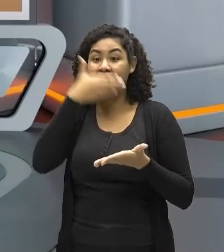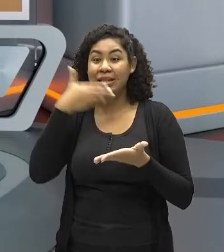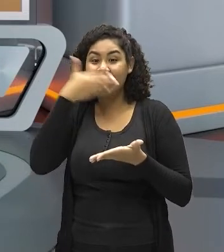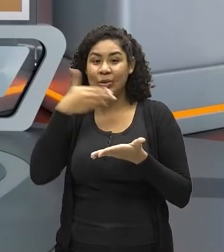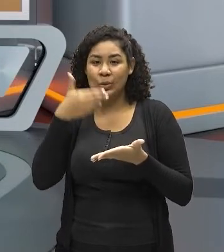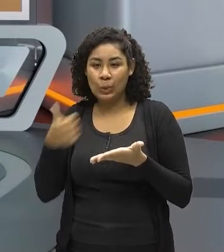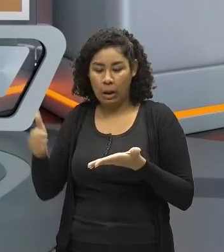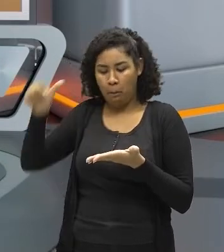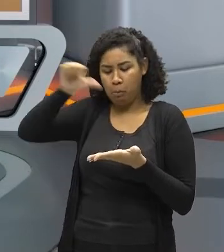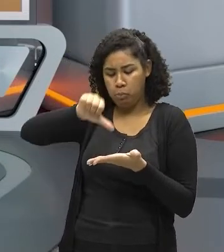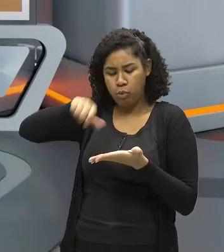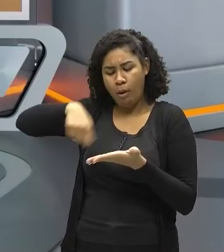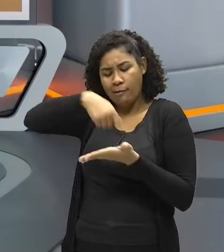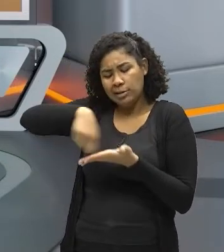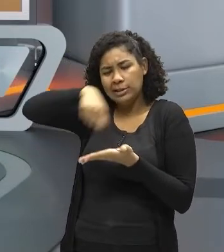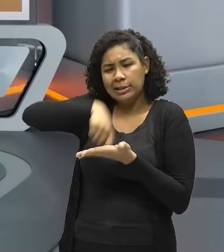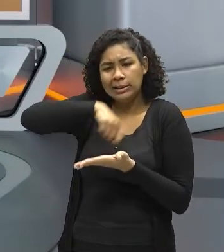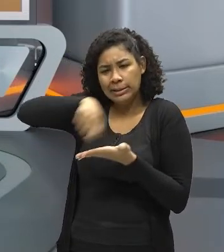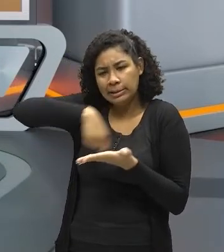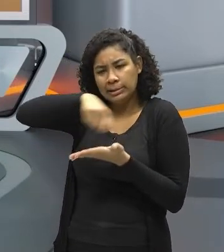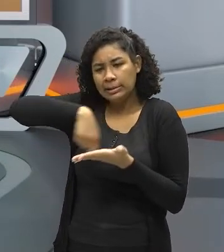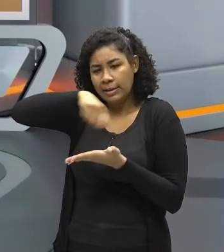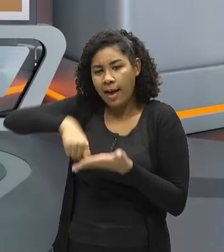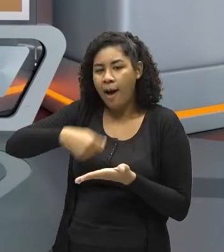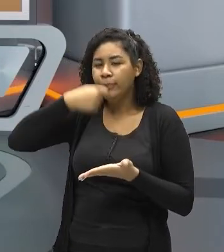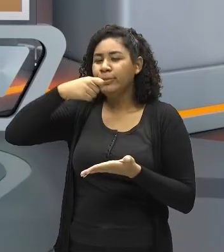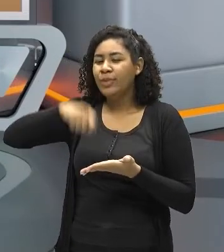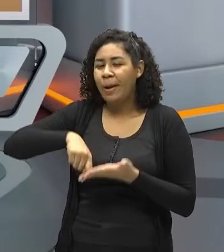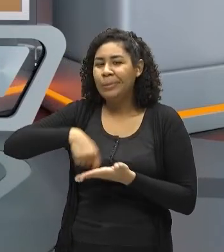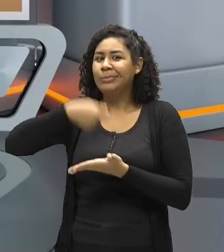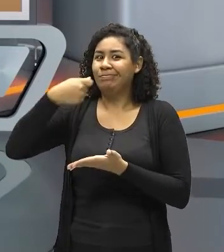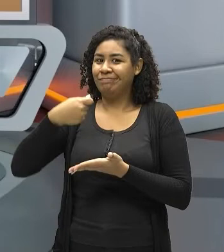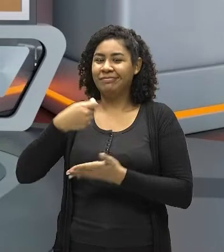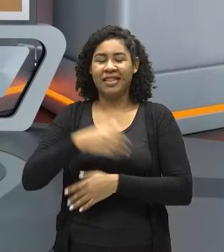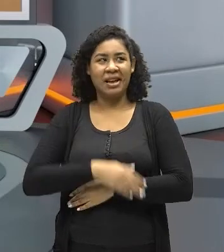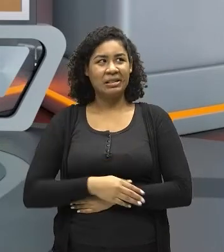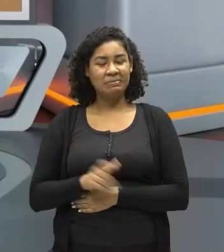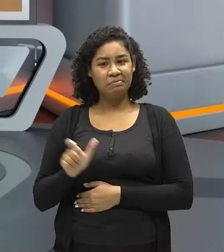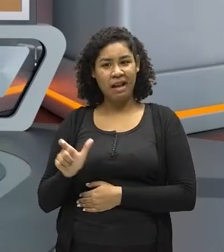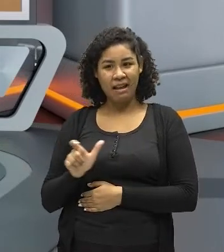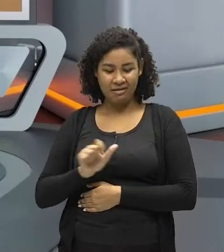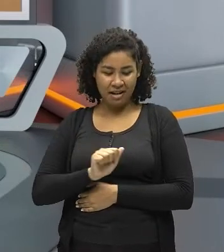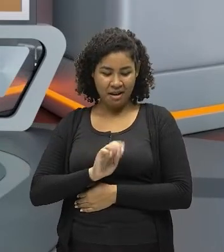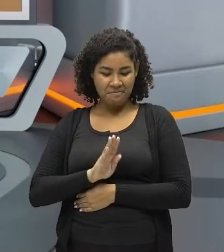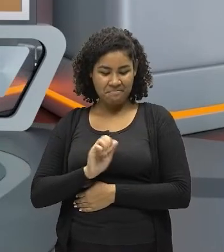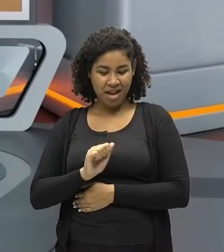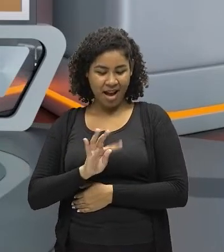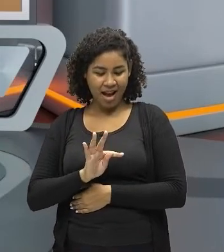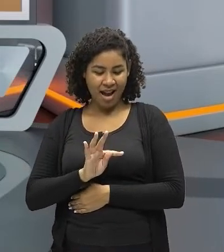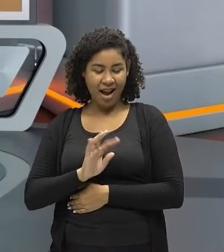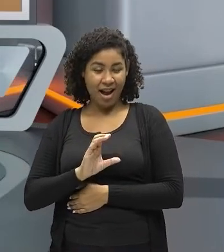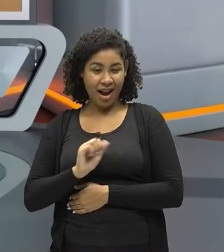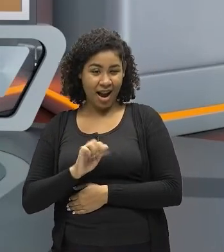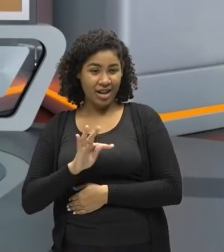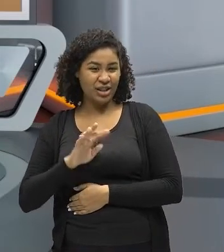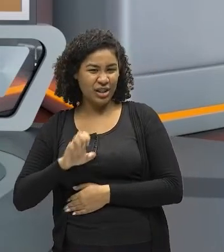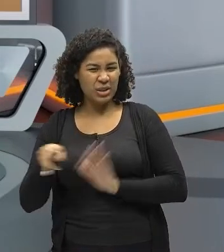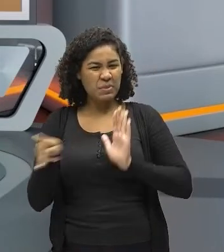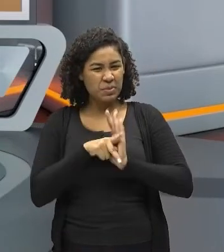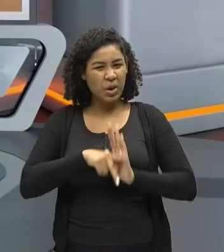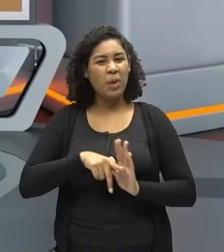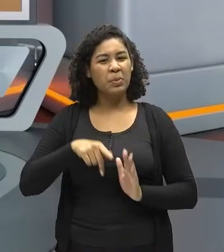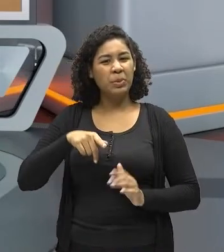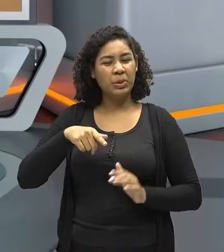dizer: nunca imaginei que abacate fosse palavra indígena. E para ficar ainda